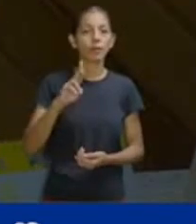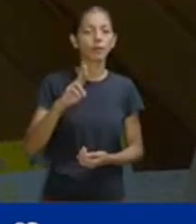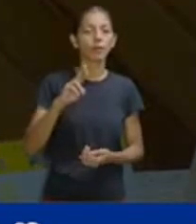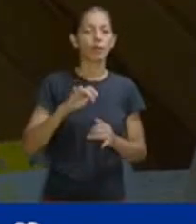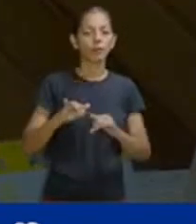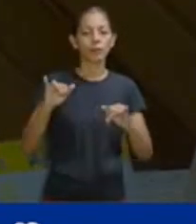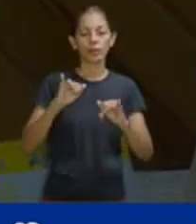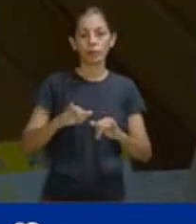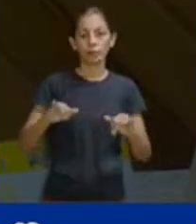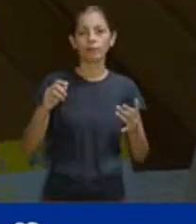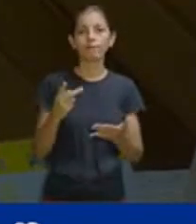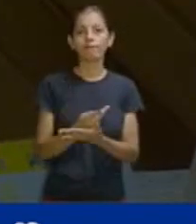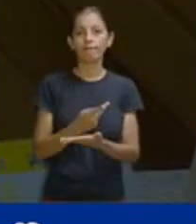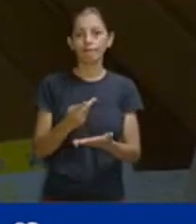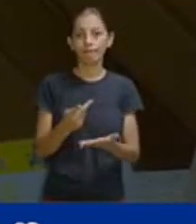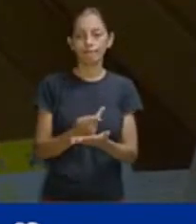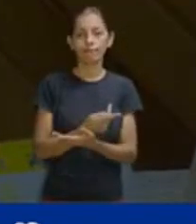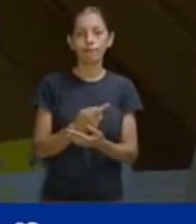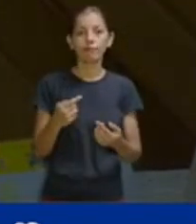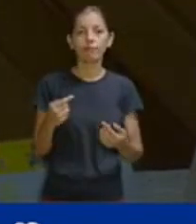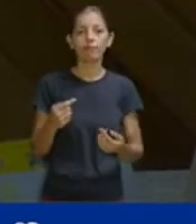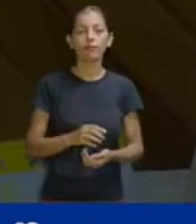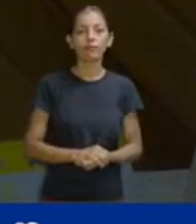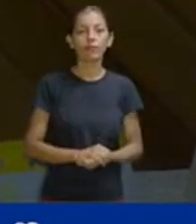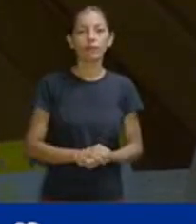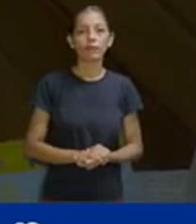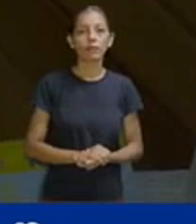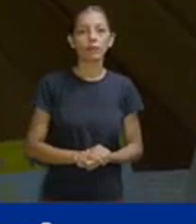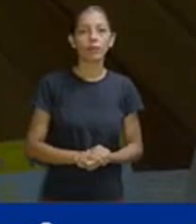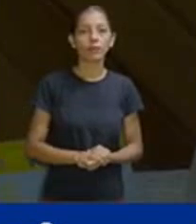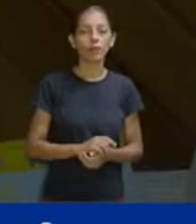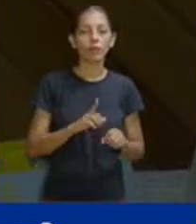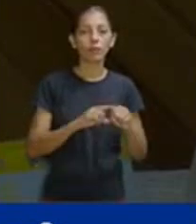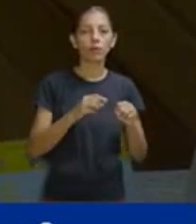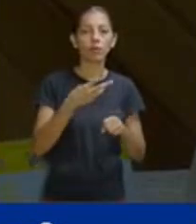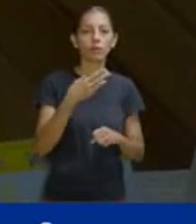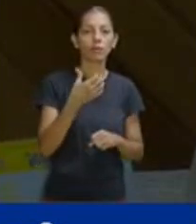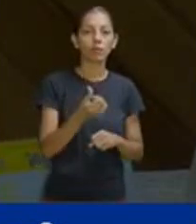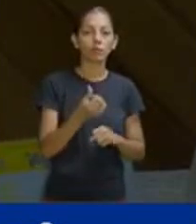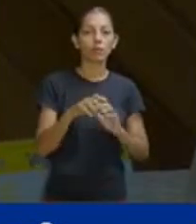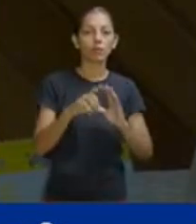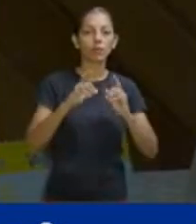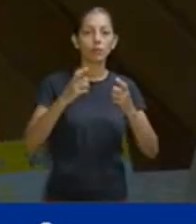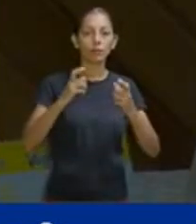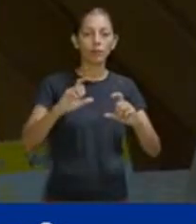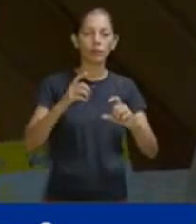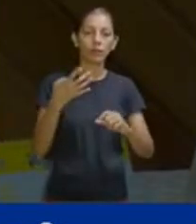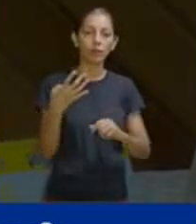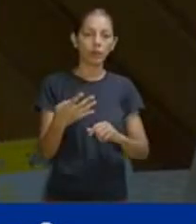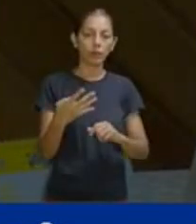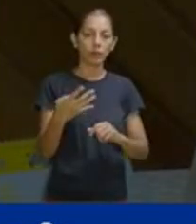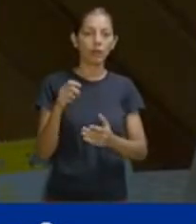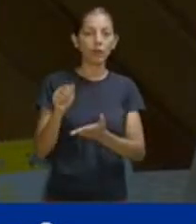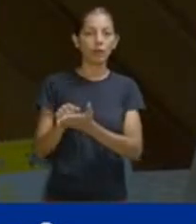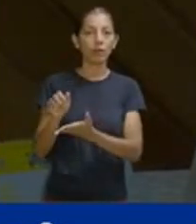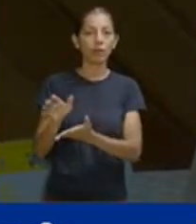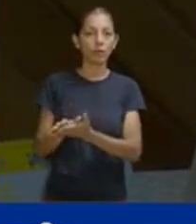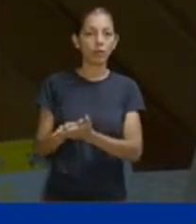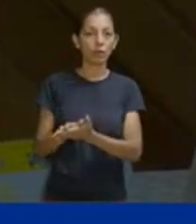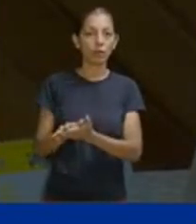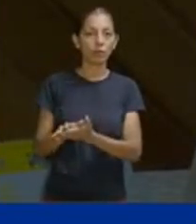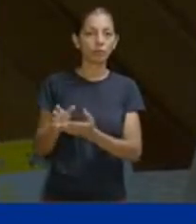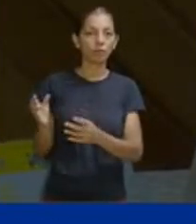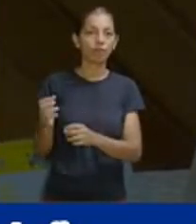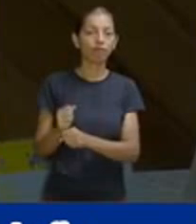propaganda irregular, com fundamento no artigo 36, parágrafo 4º da Lei das Eleições, e aplicou multa no valor de